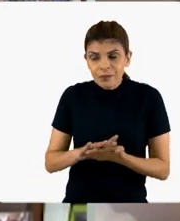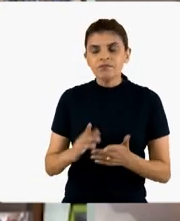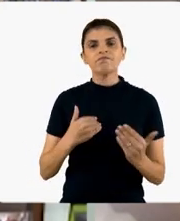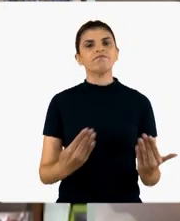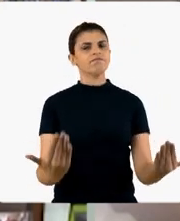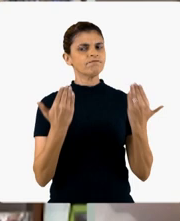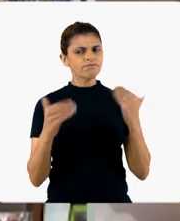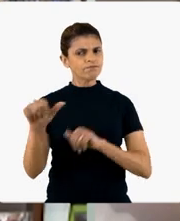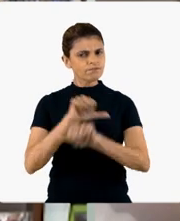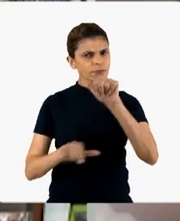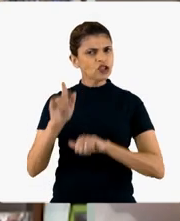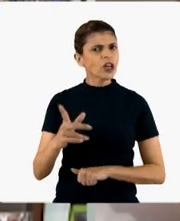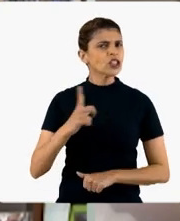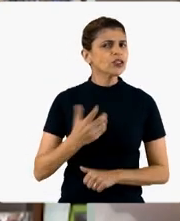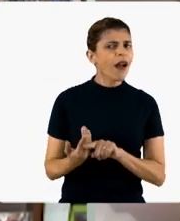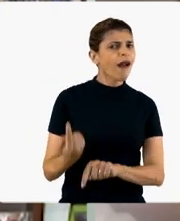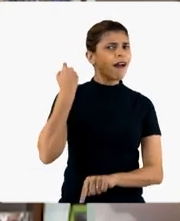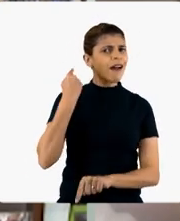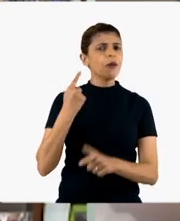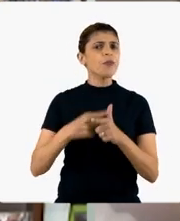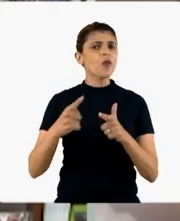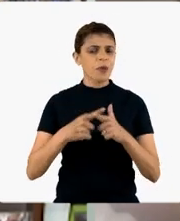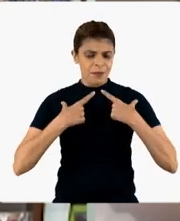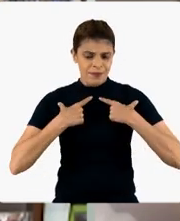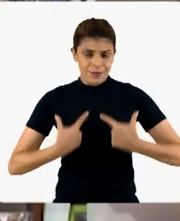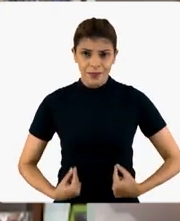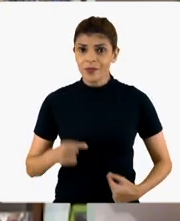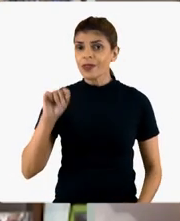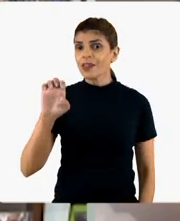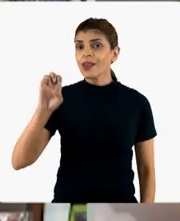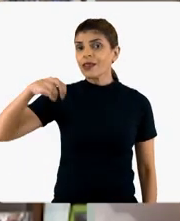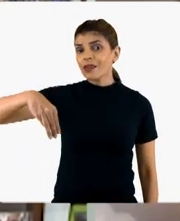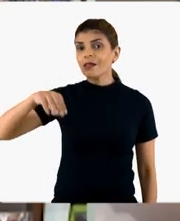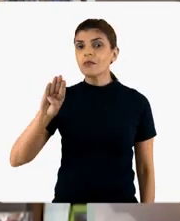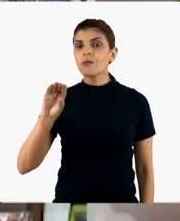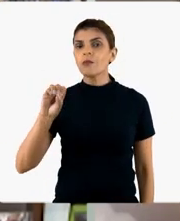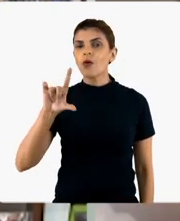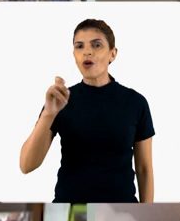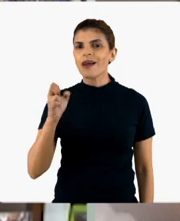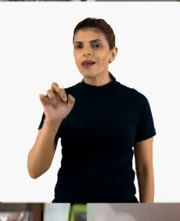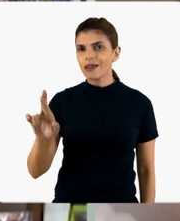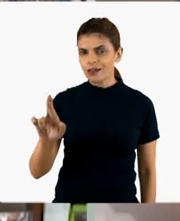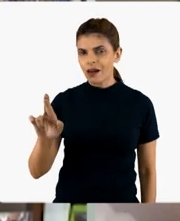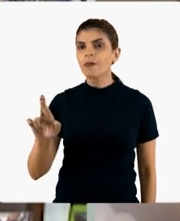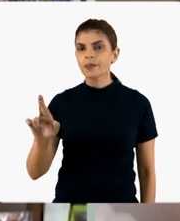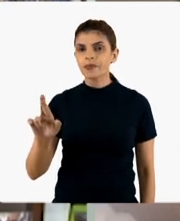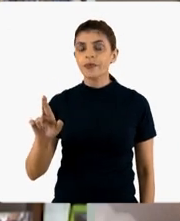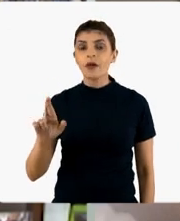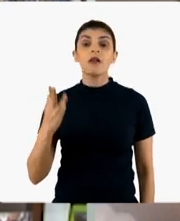não responde, a gente tem uma alta suspeição, será que esse paciente não está com embolia pulmonar? E aí tentar dar uma investigada para esse lado também,